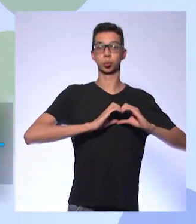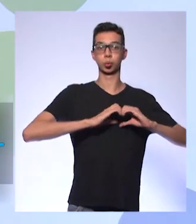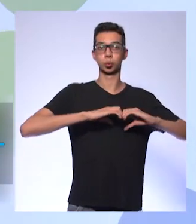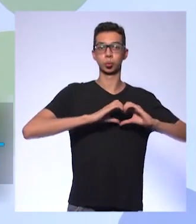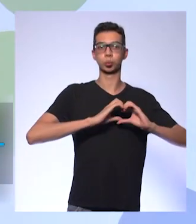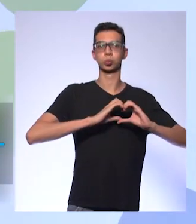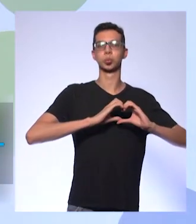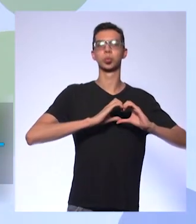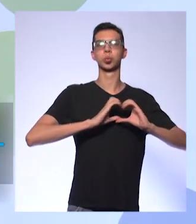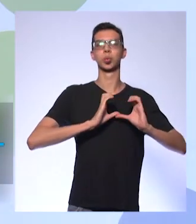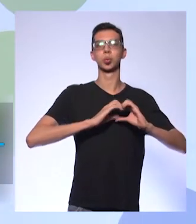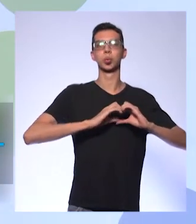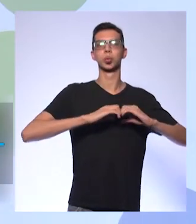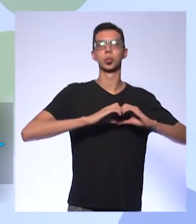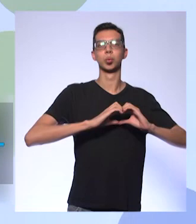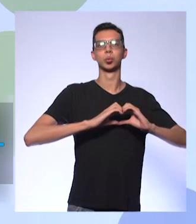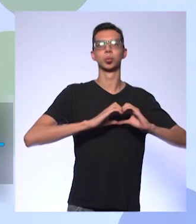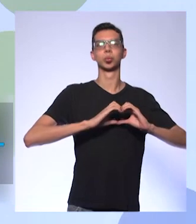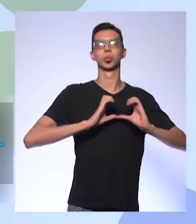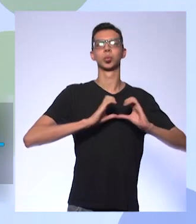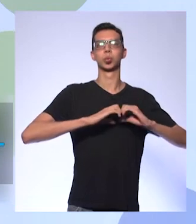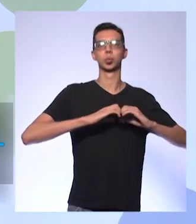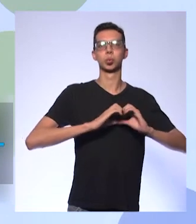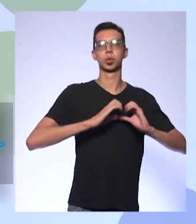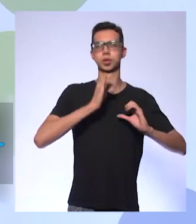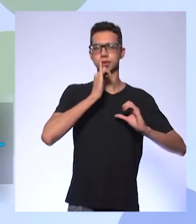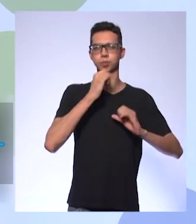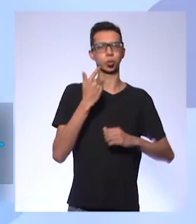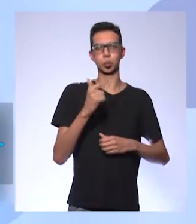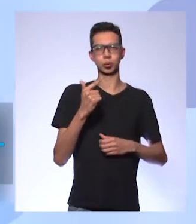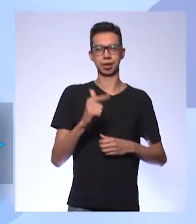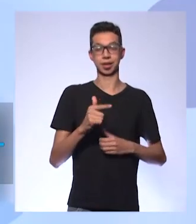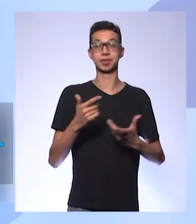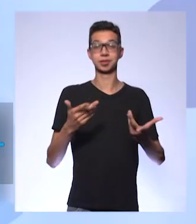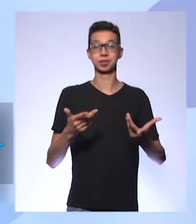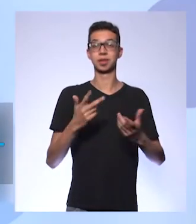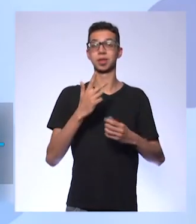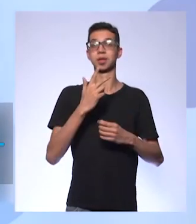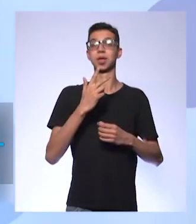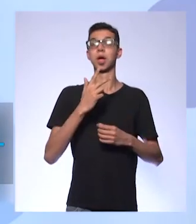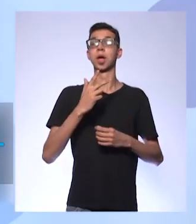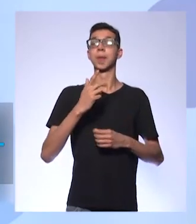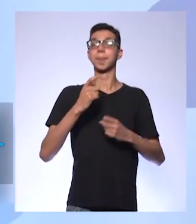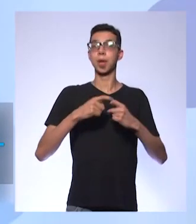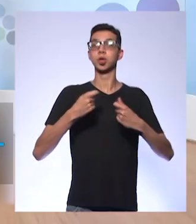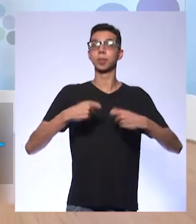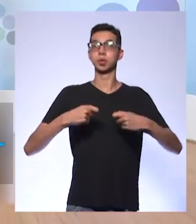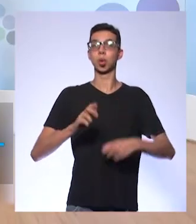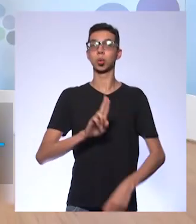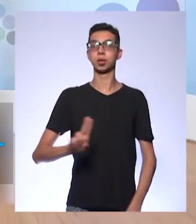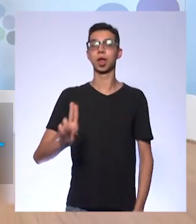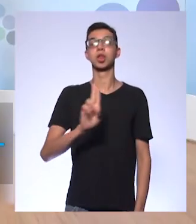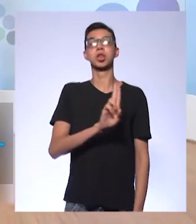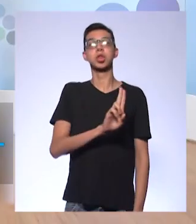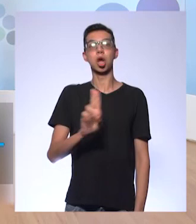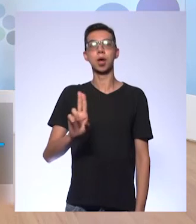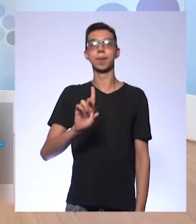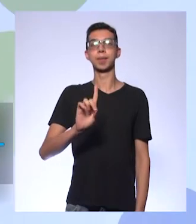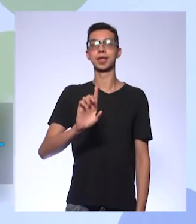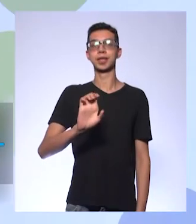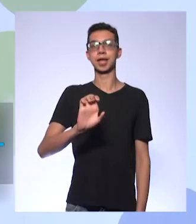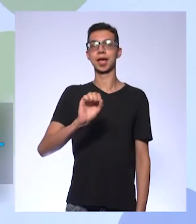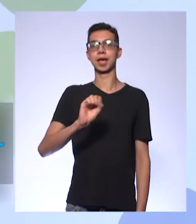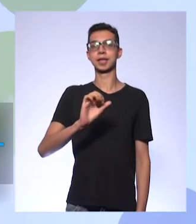fica como se ele estivesse tremendo Aí o ali. médico precisa usar. O desfibrilador. Né? Então, é uma máquina e